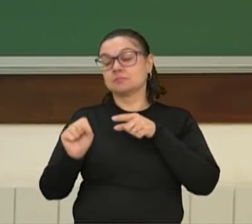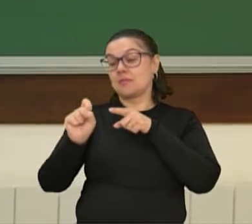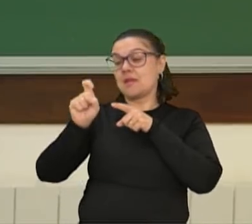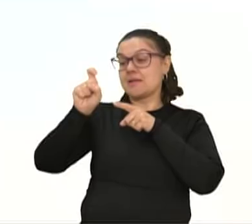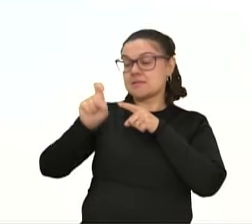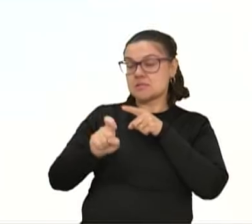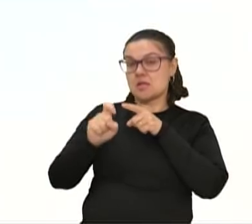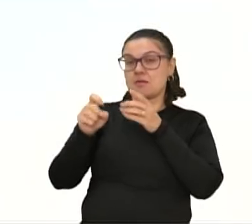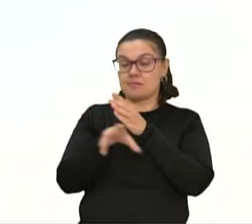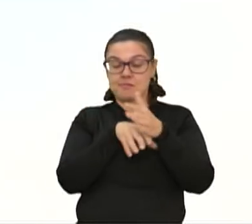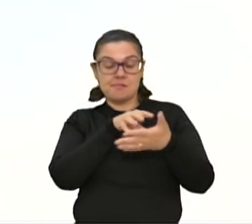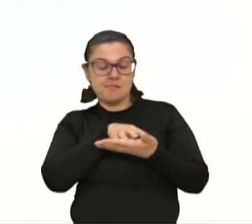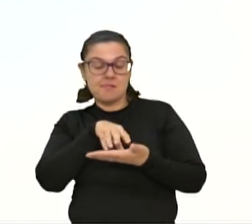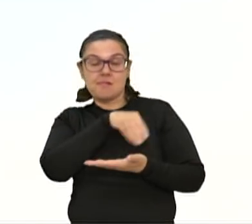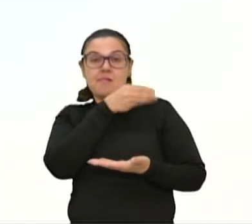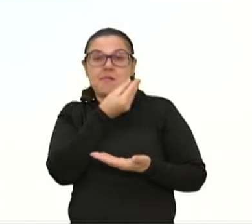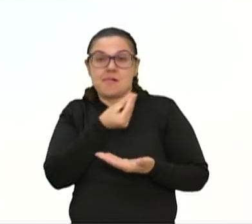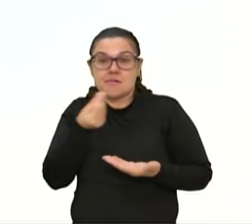Ser e essência.